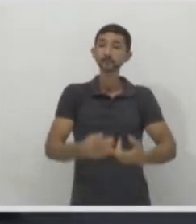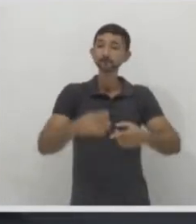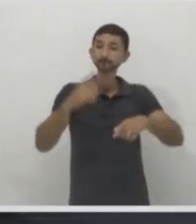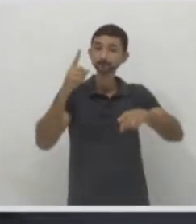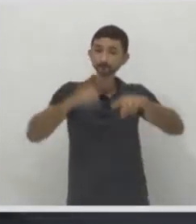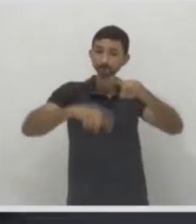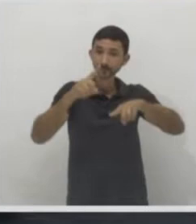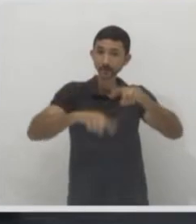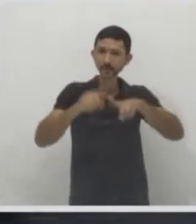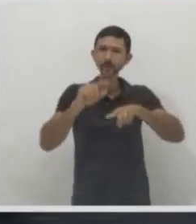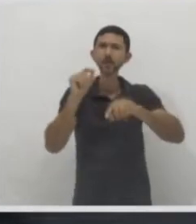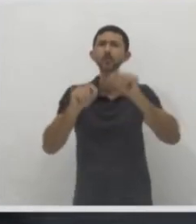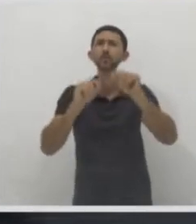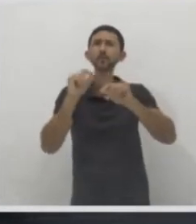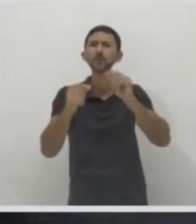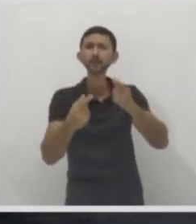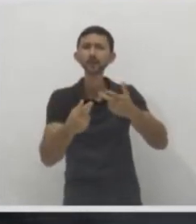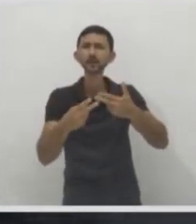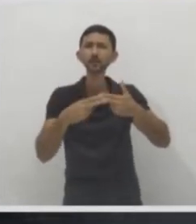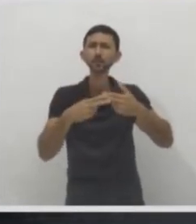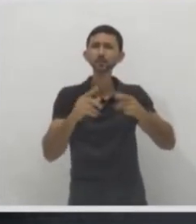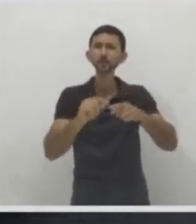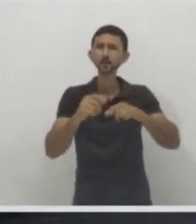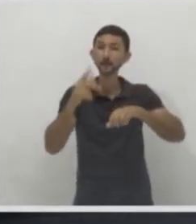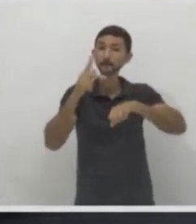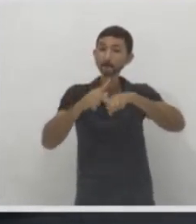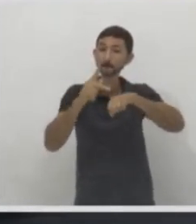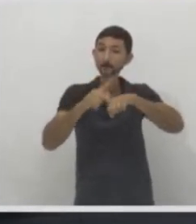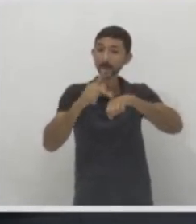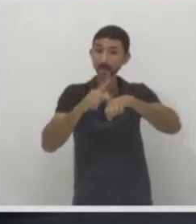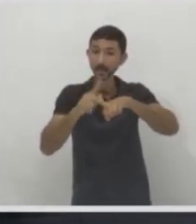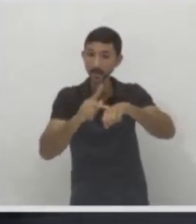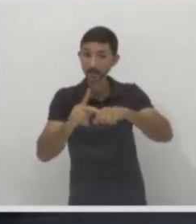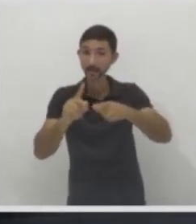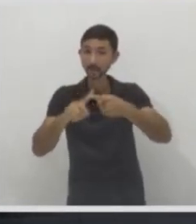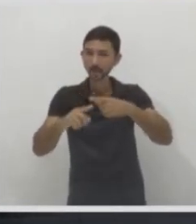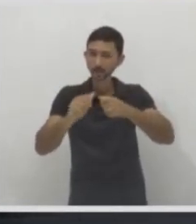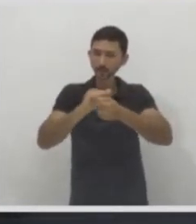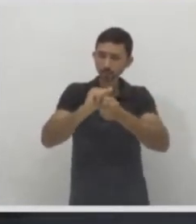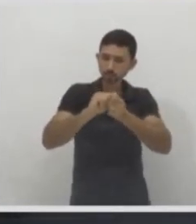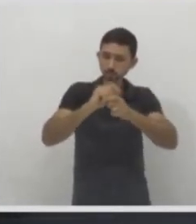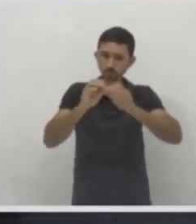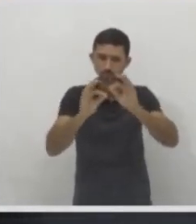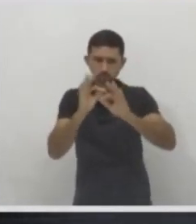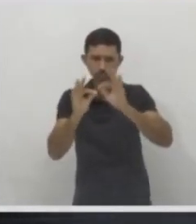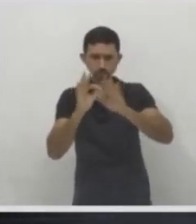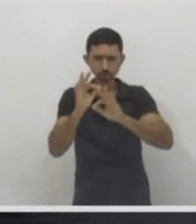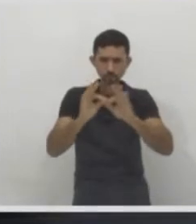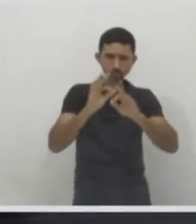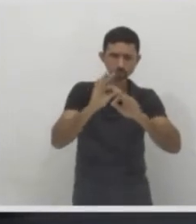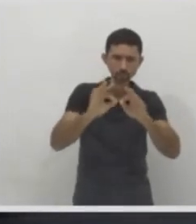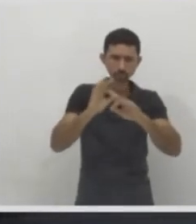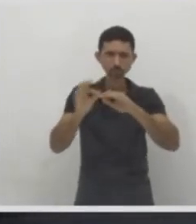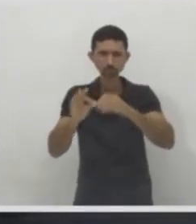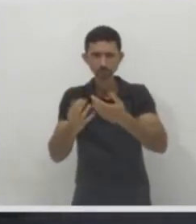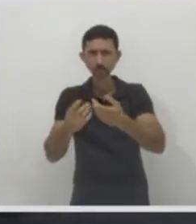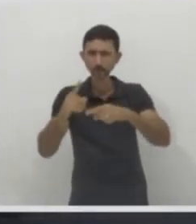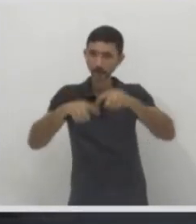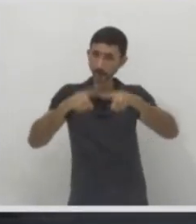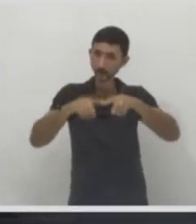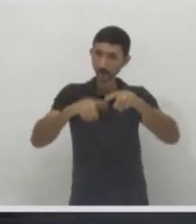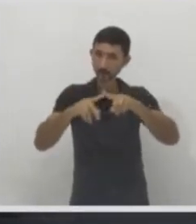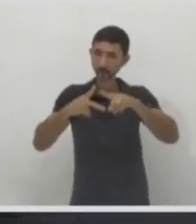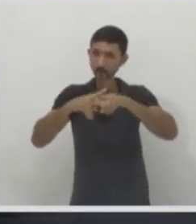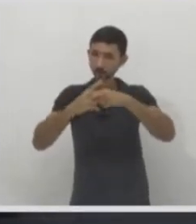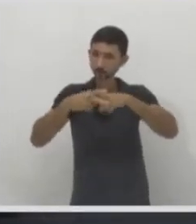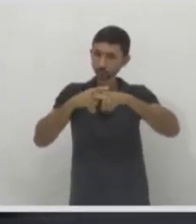período ainda é a pedra, porém a própria ferramenta, mesmo aí na Idade da Pedra, ela